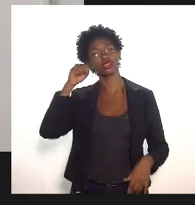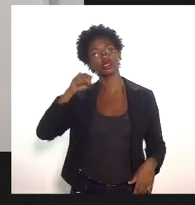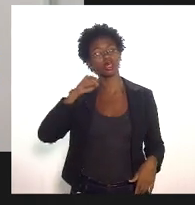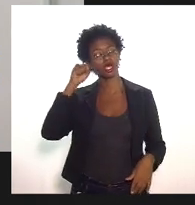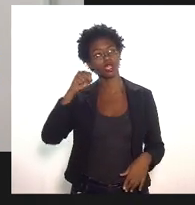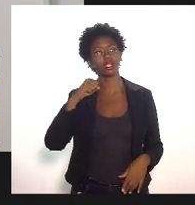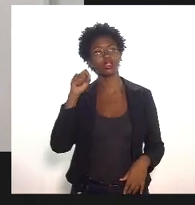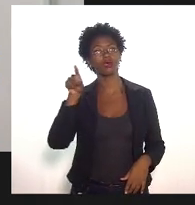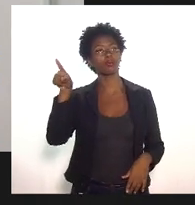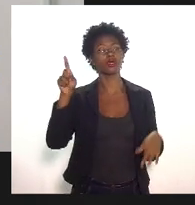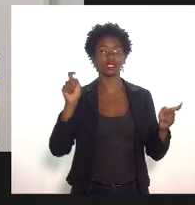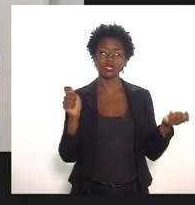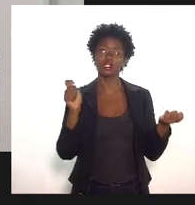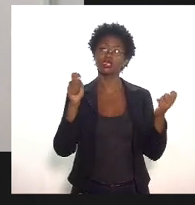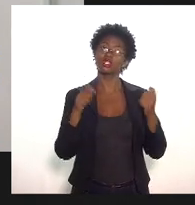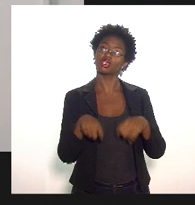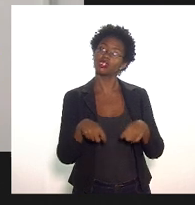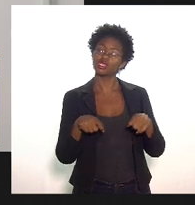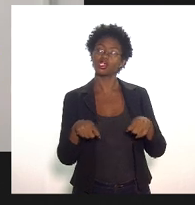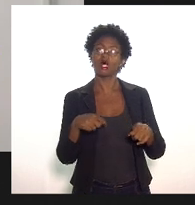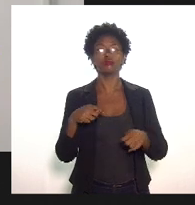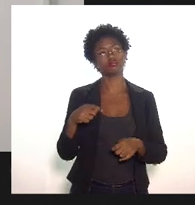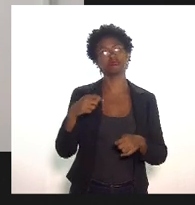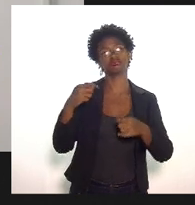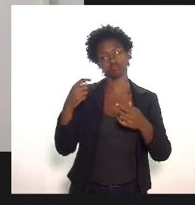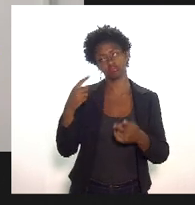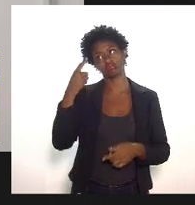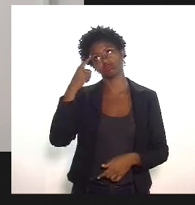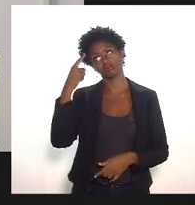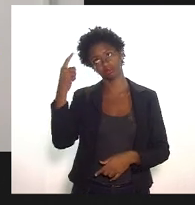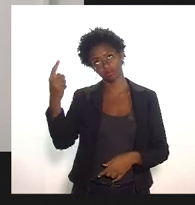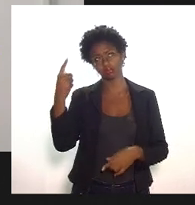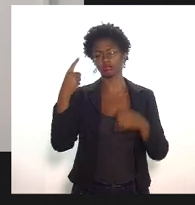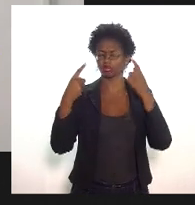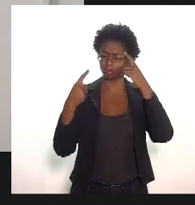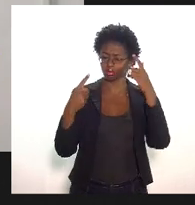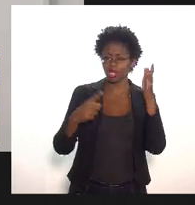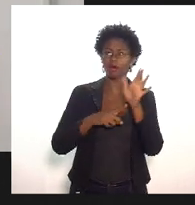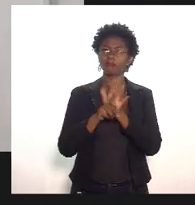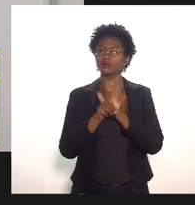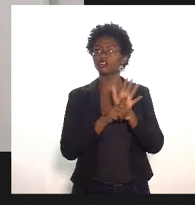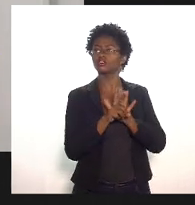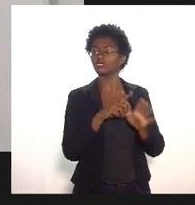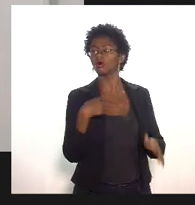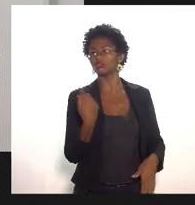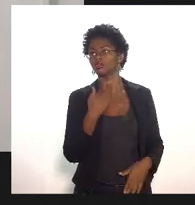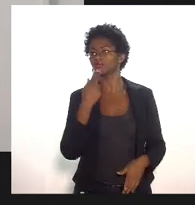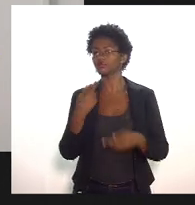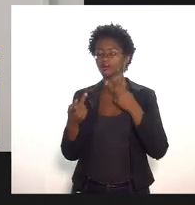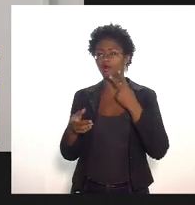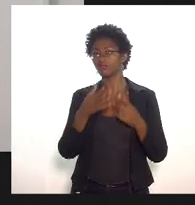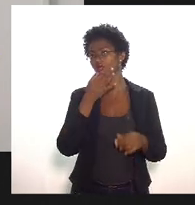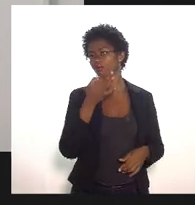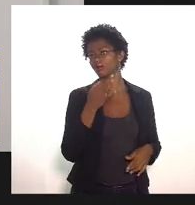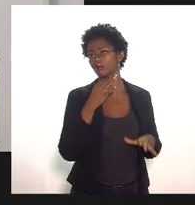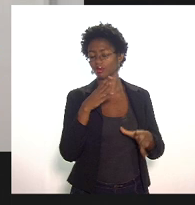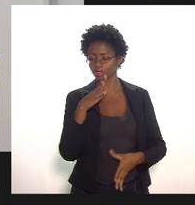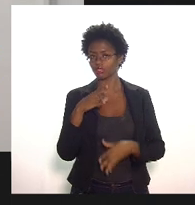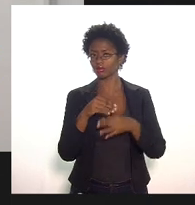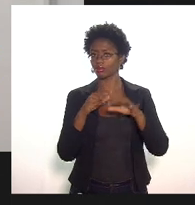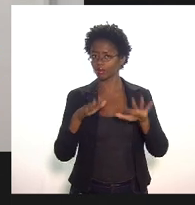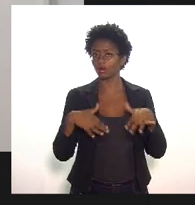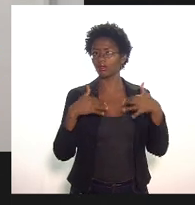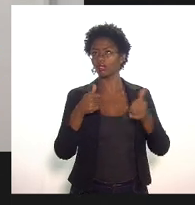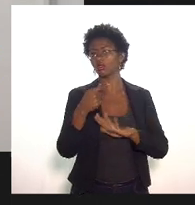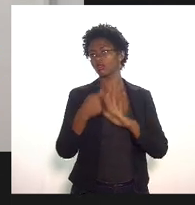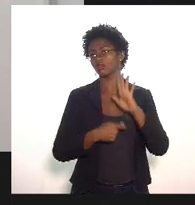possa ponderar sobre as nossas colocações no sentido de contribuir na melhoria do texto desse projeto